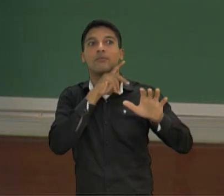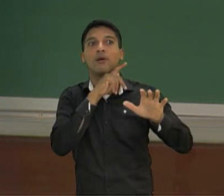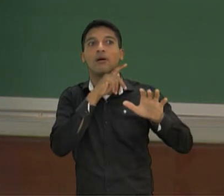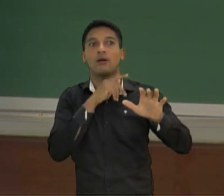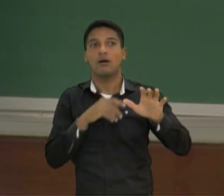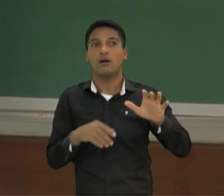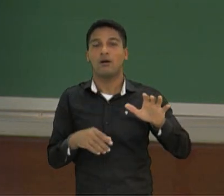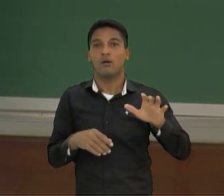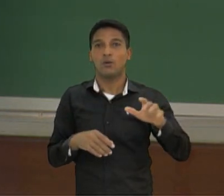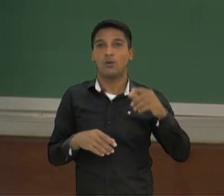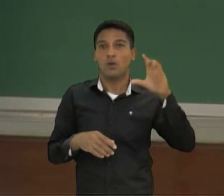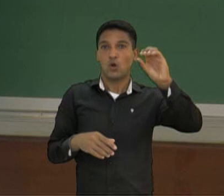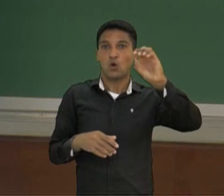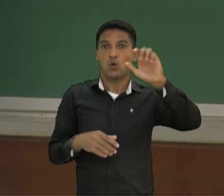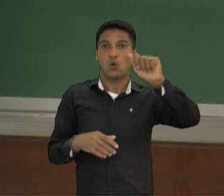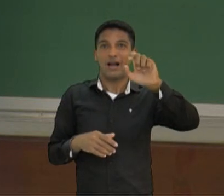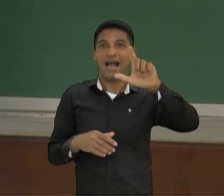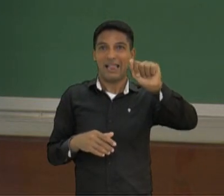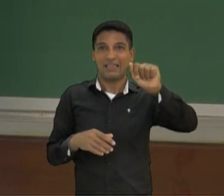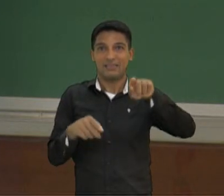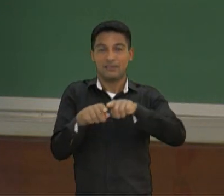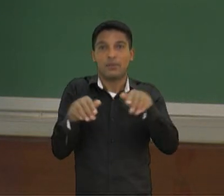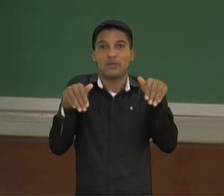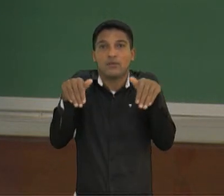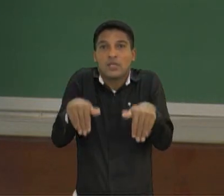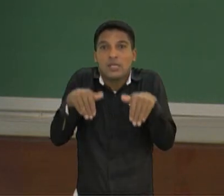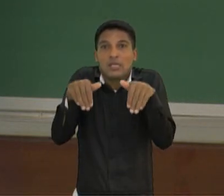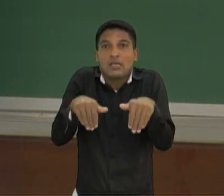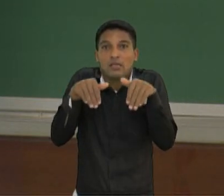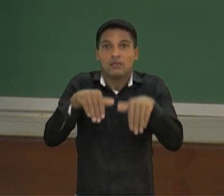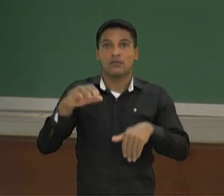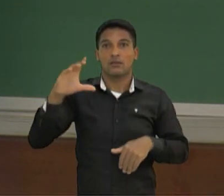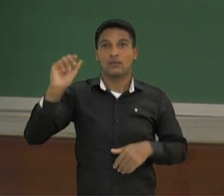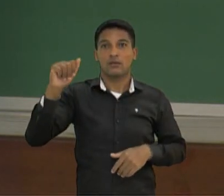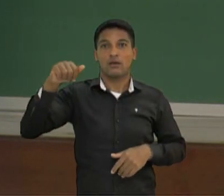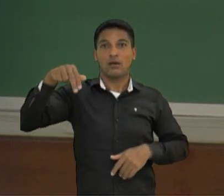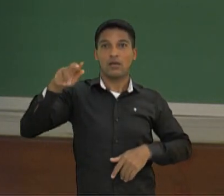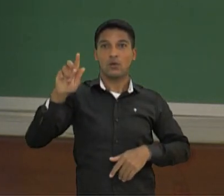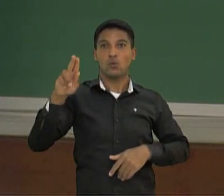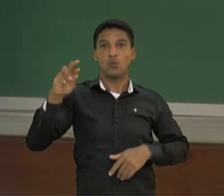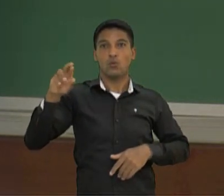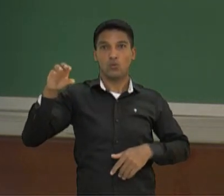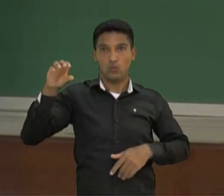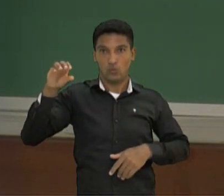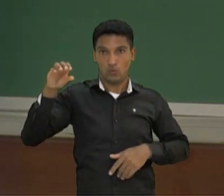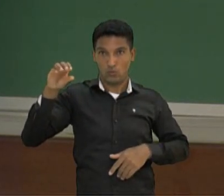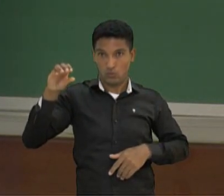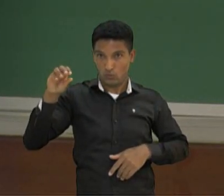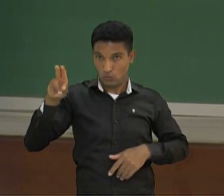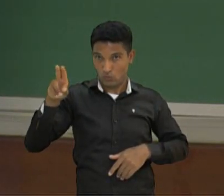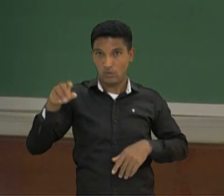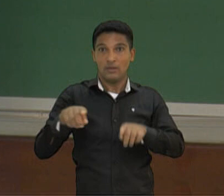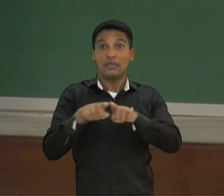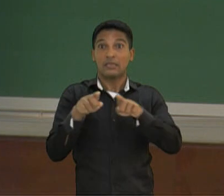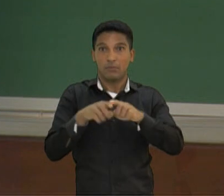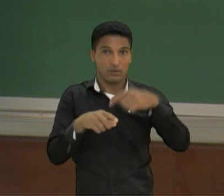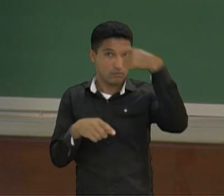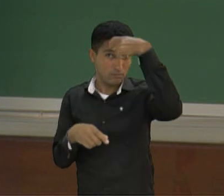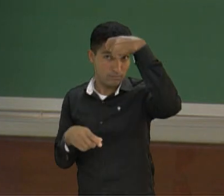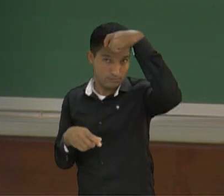mais próximo de nossa realidade, o gambá. Tá? O gambá também é um marsupial. Prosseguindo, nós temos